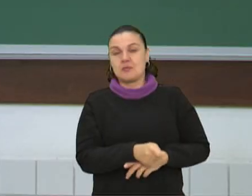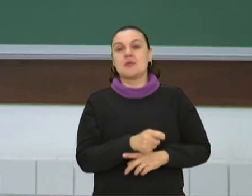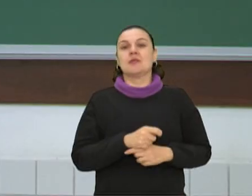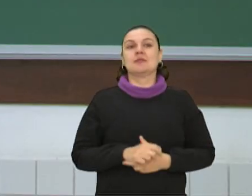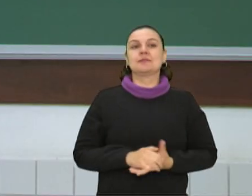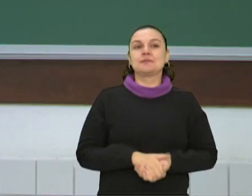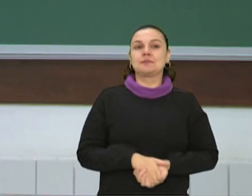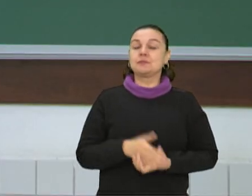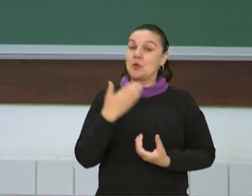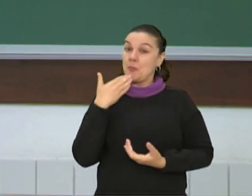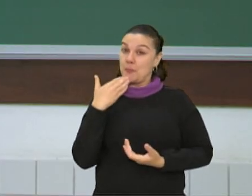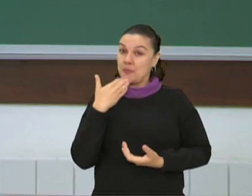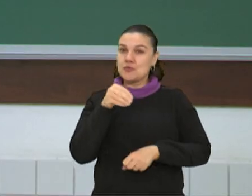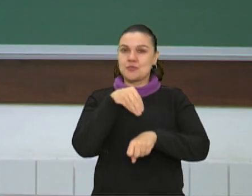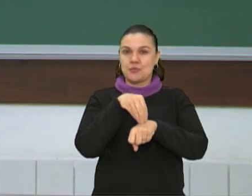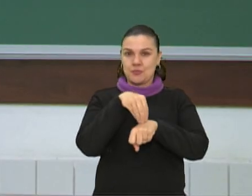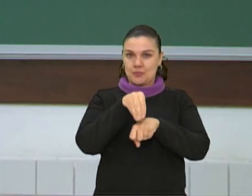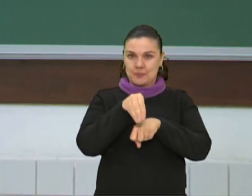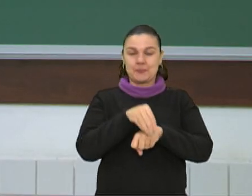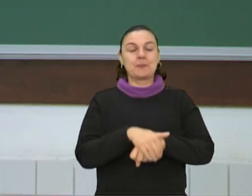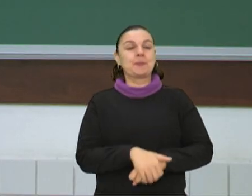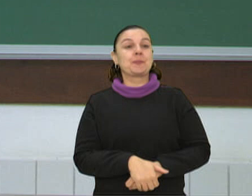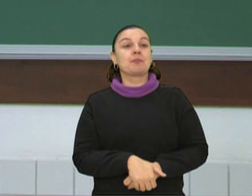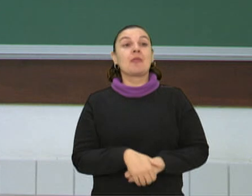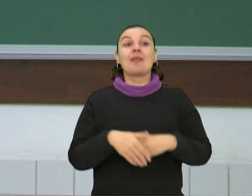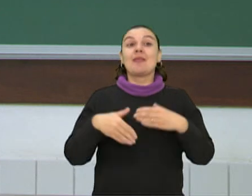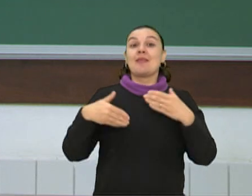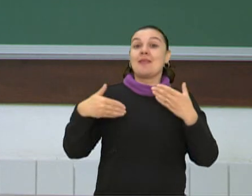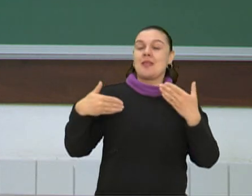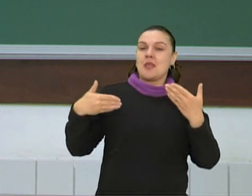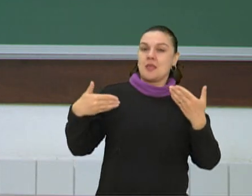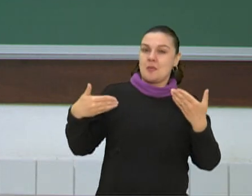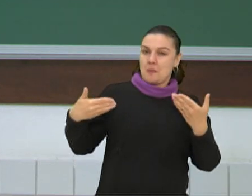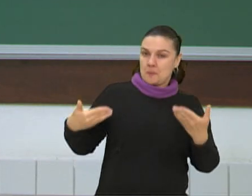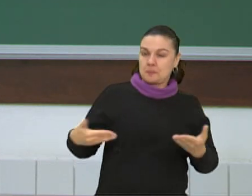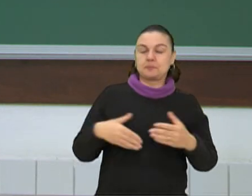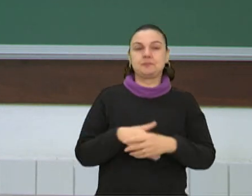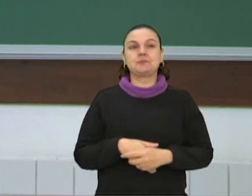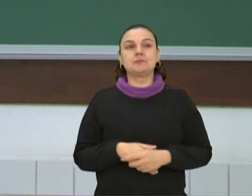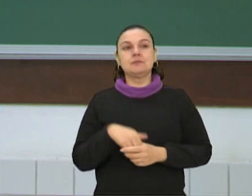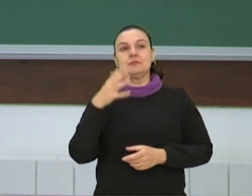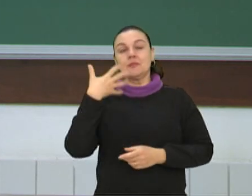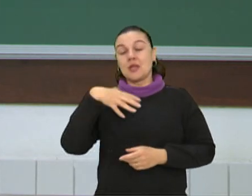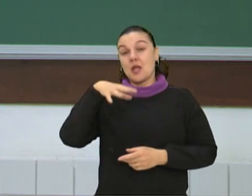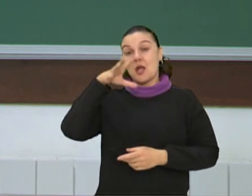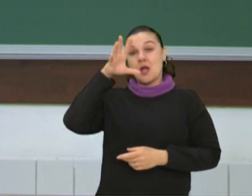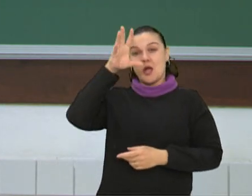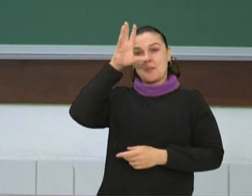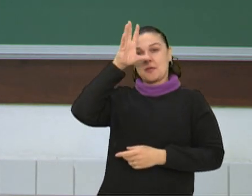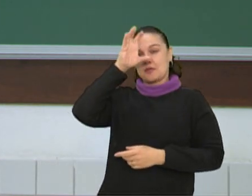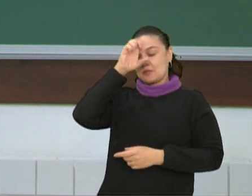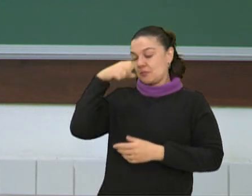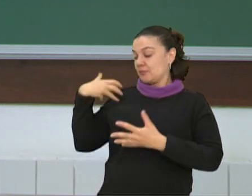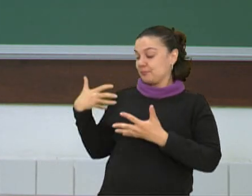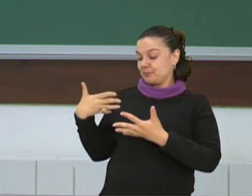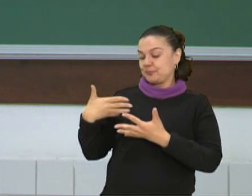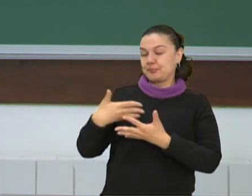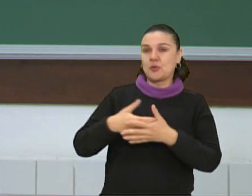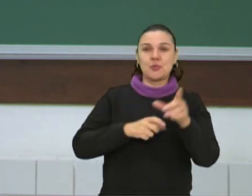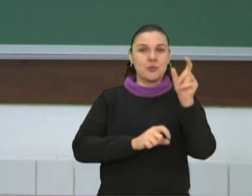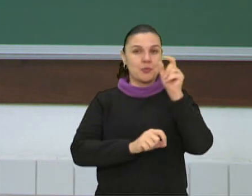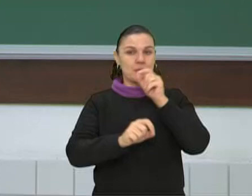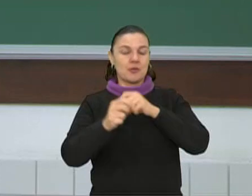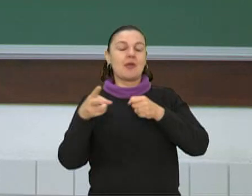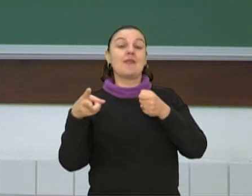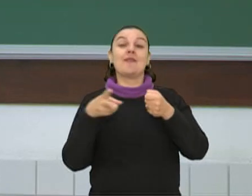ordem, né, um pedido, um conselho. Depois de aprendermos e revisarmos o que é